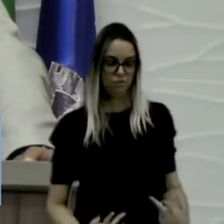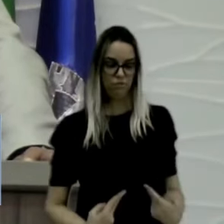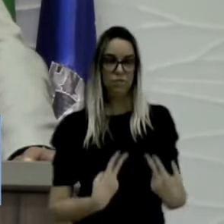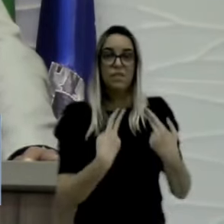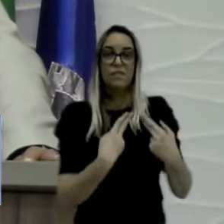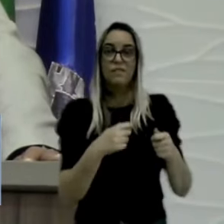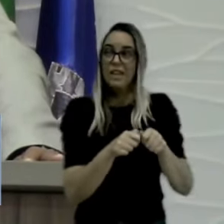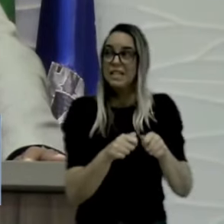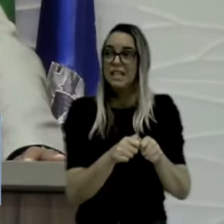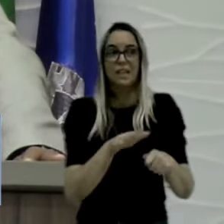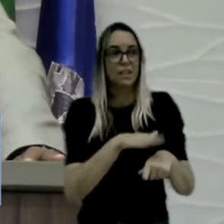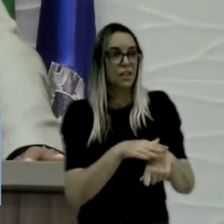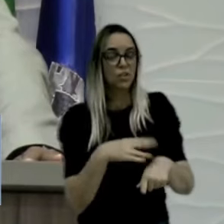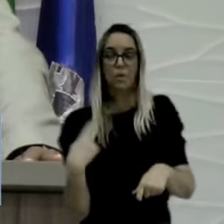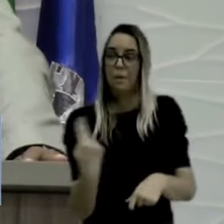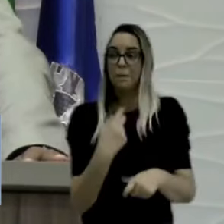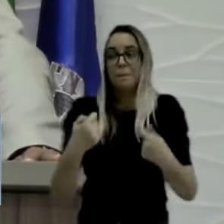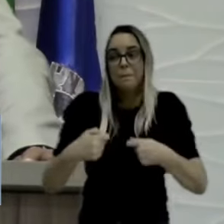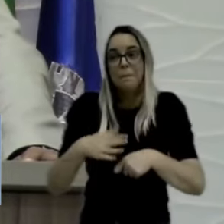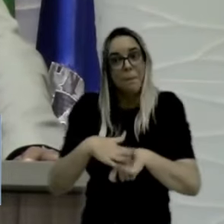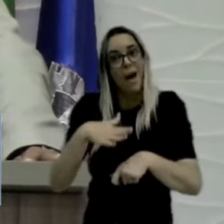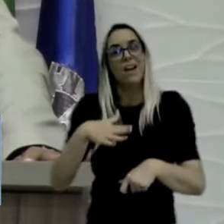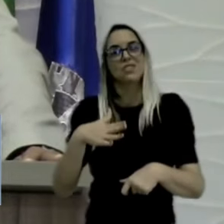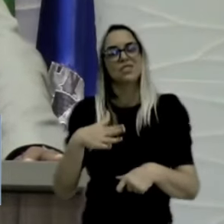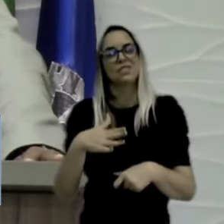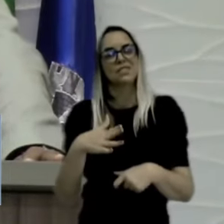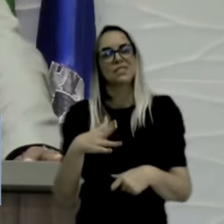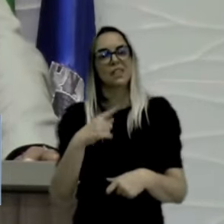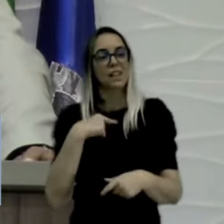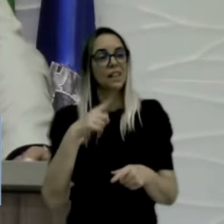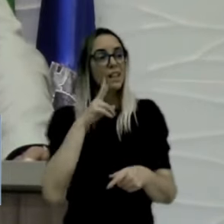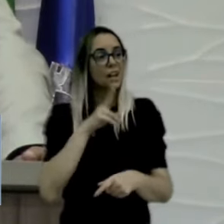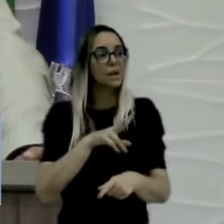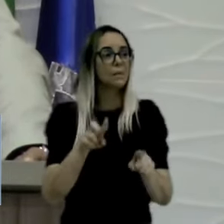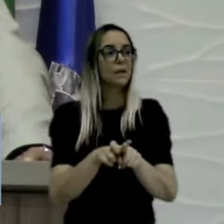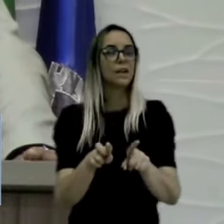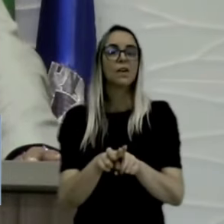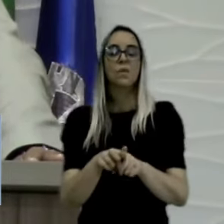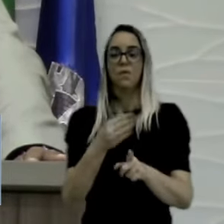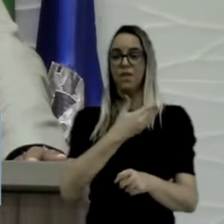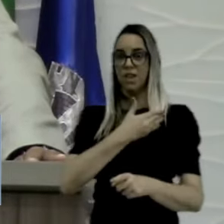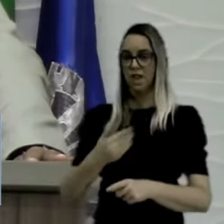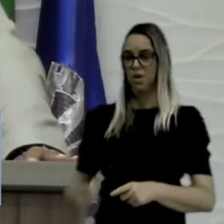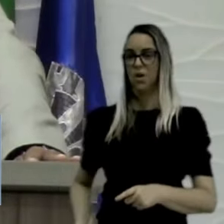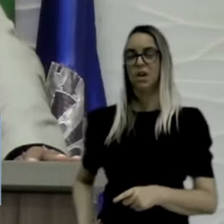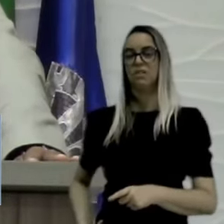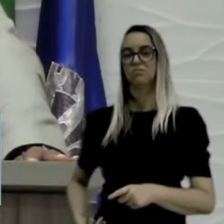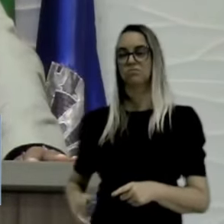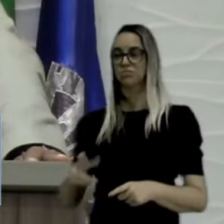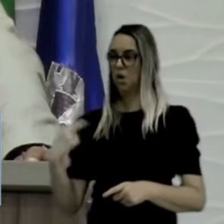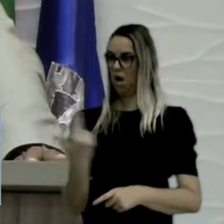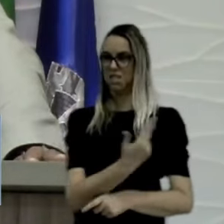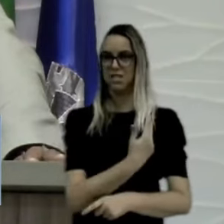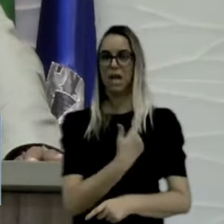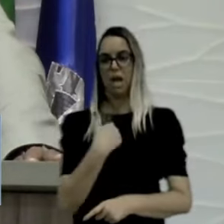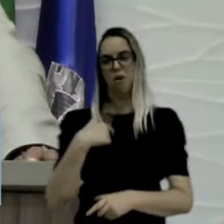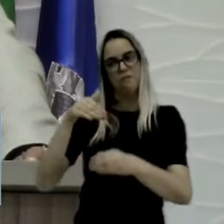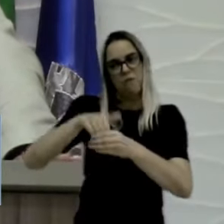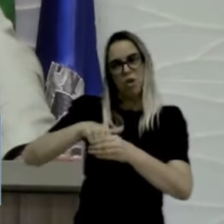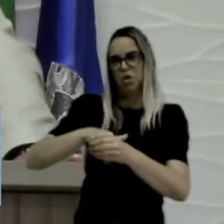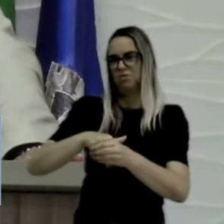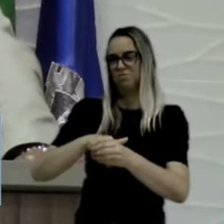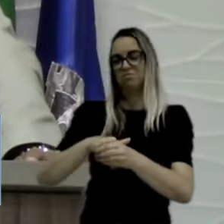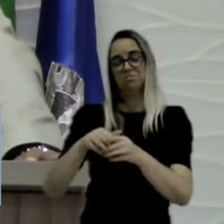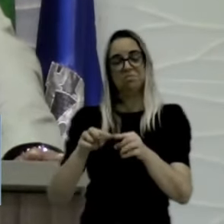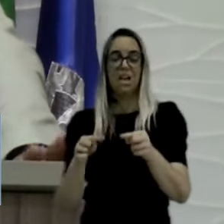o que a gente mais precisa. E estava vendo agora também essa governadora da gente, eu votei nela, mas não estou muito feliz